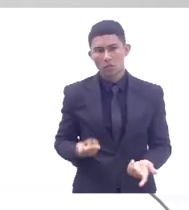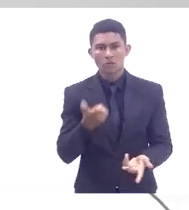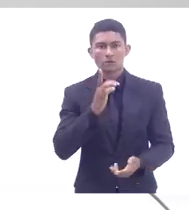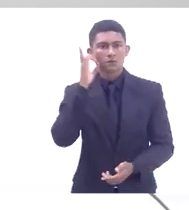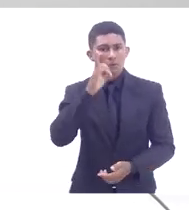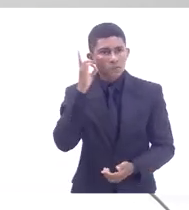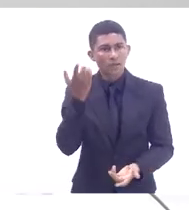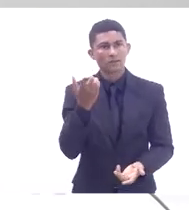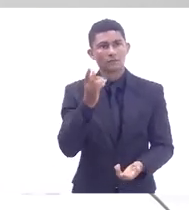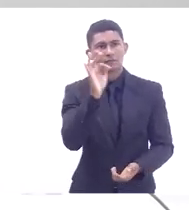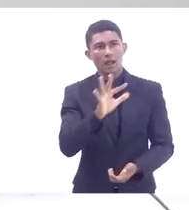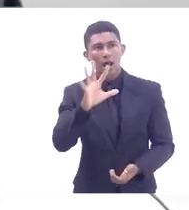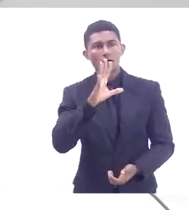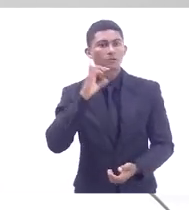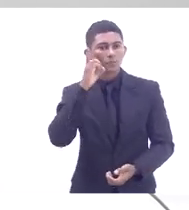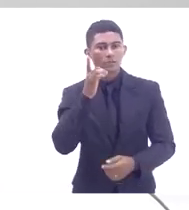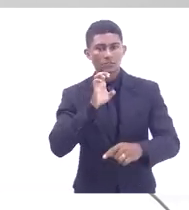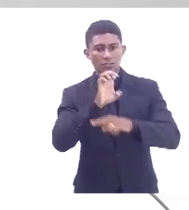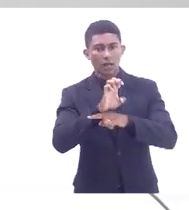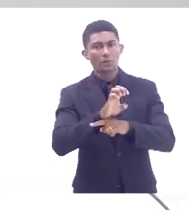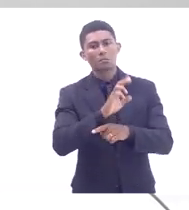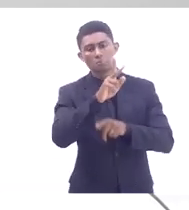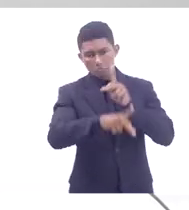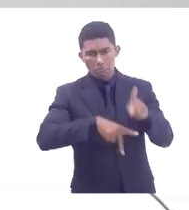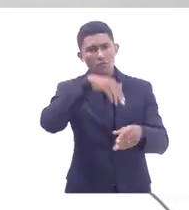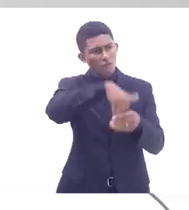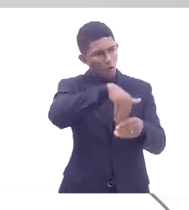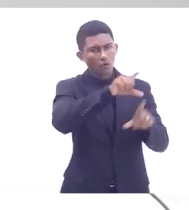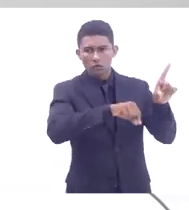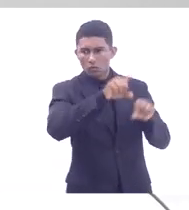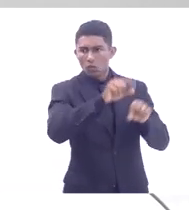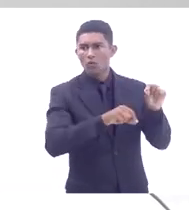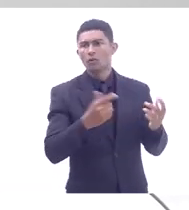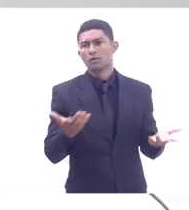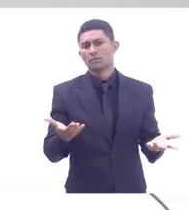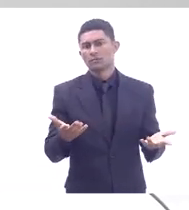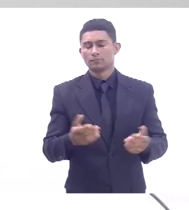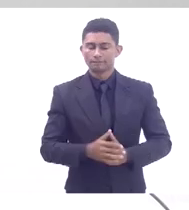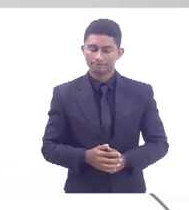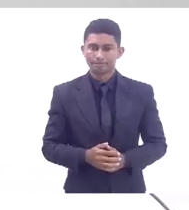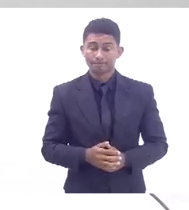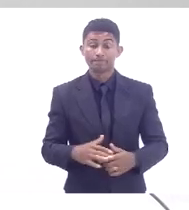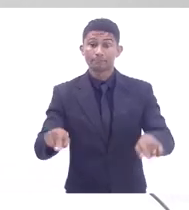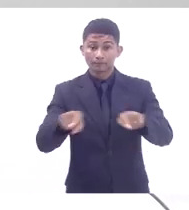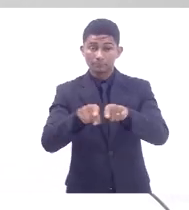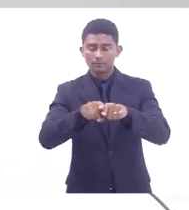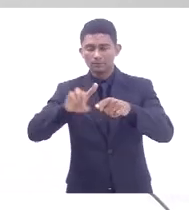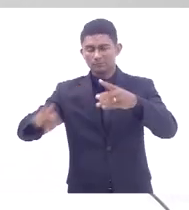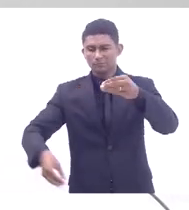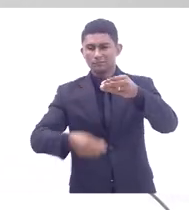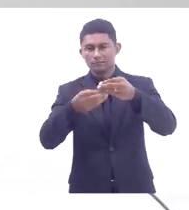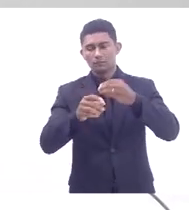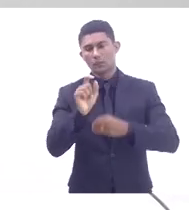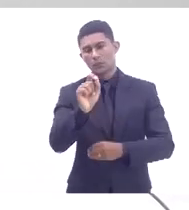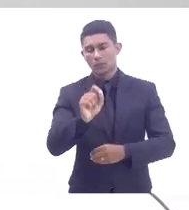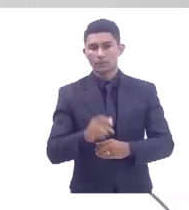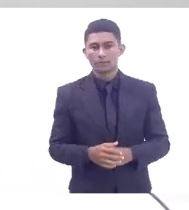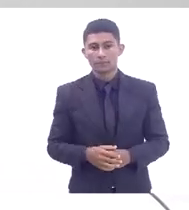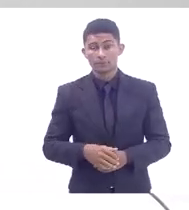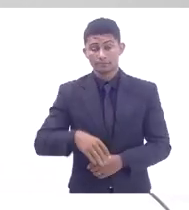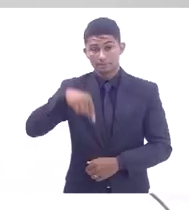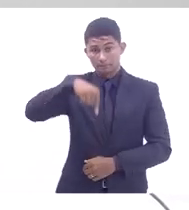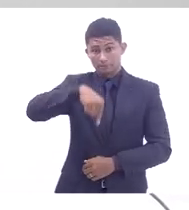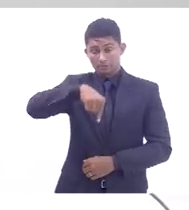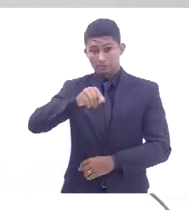e federais queria ainda ainda acrescentar é como um dado que nós estamos falando de um